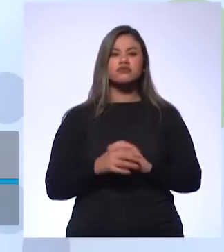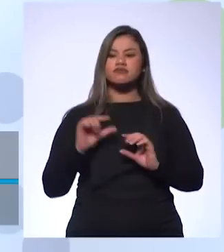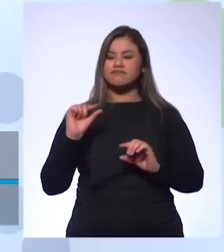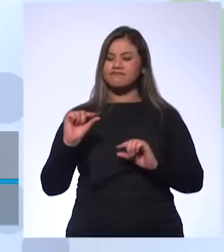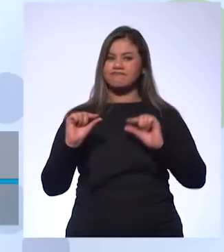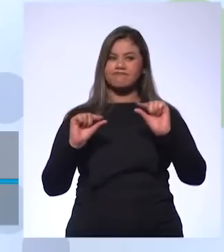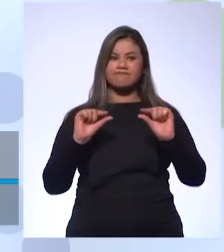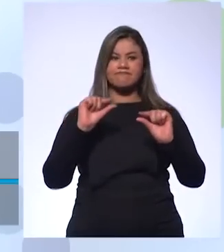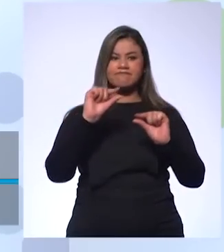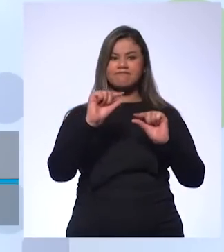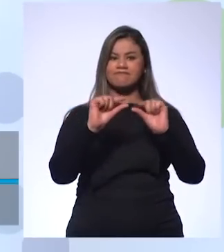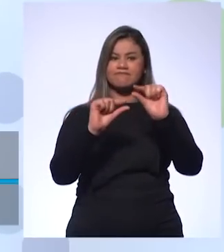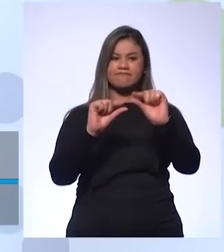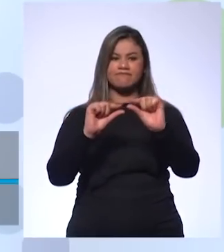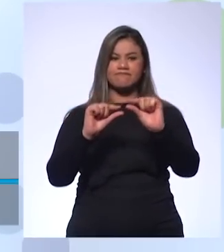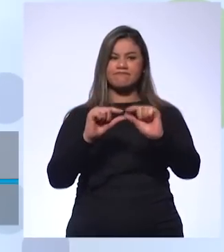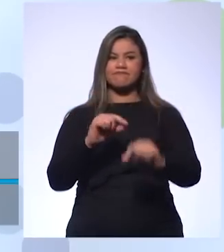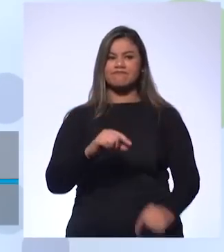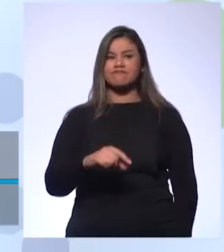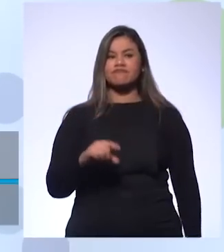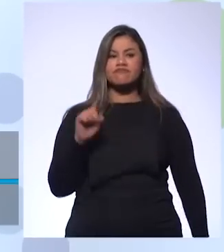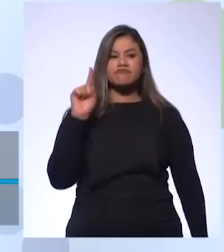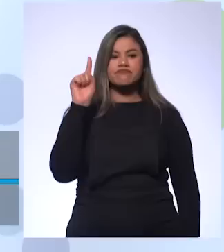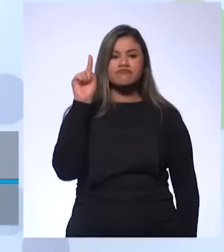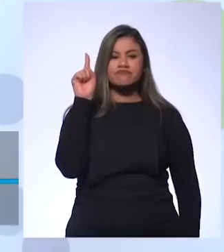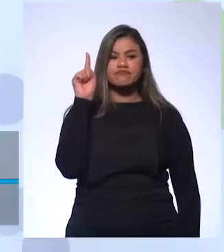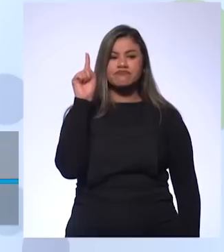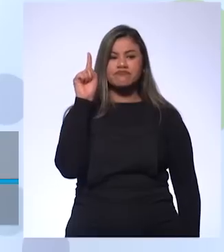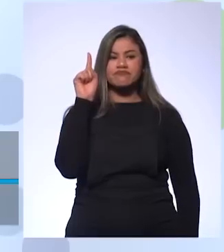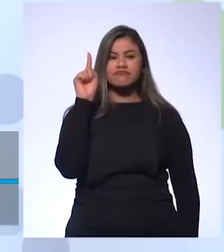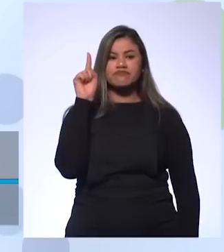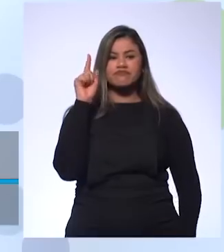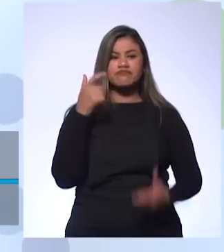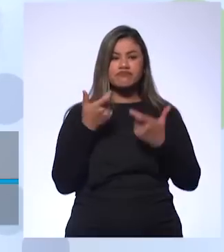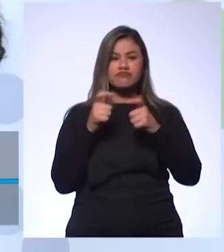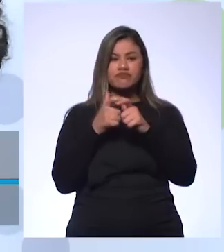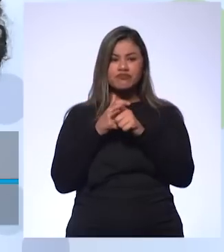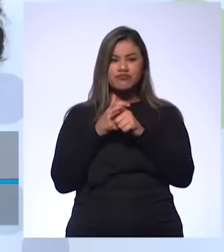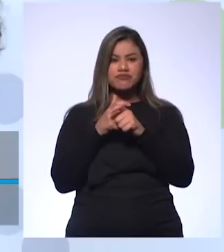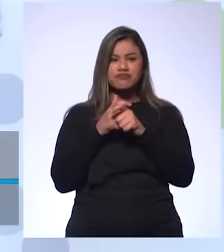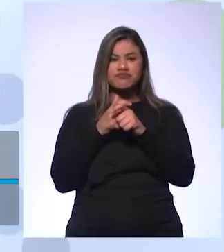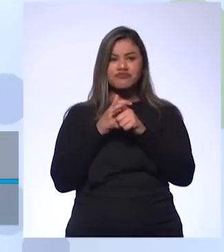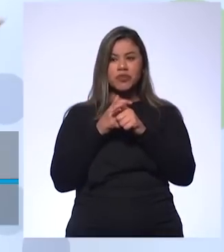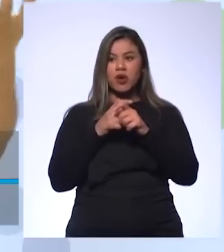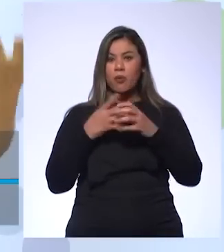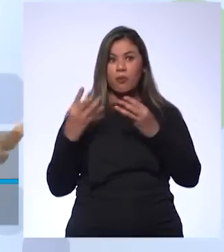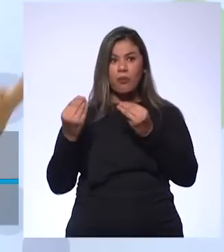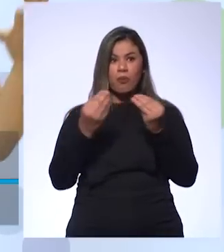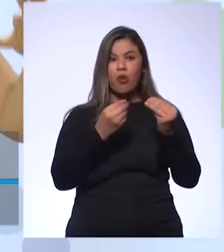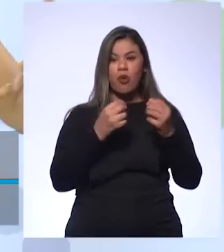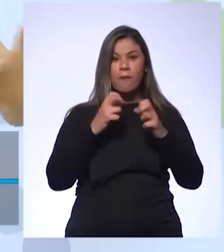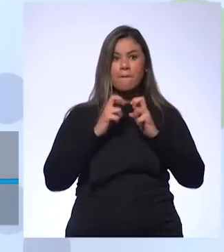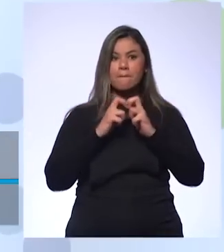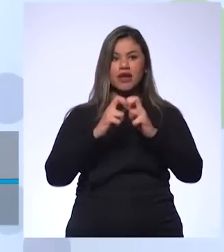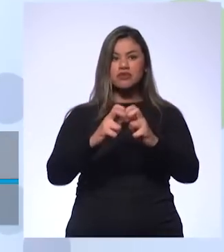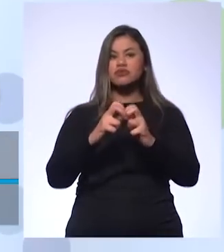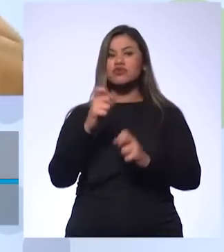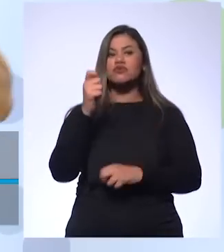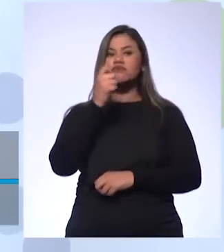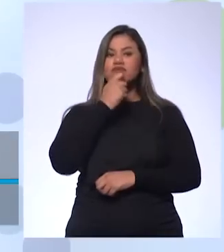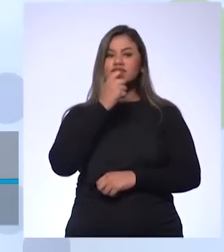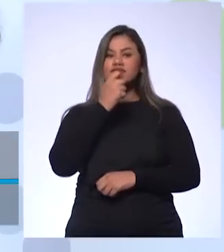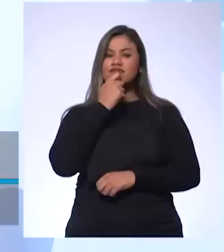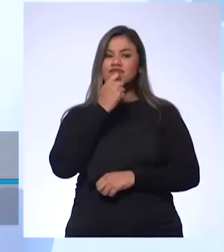quase 10% de adesão ali. Poucos levantaram. Eu falei, gente, nós somos da capital. E é porque era uma zona extremamente